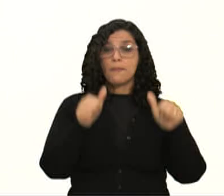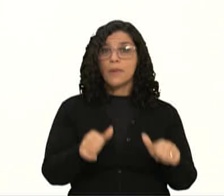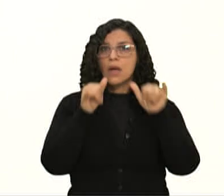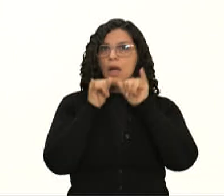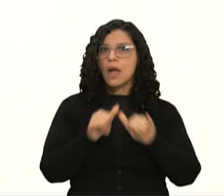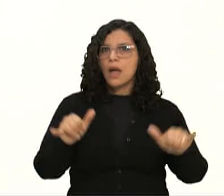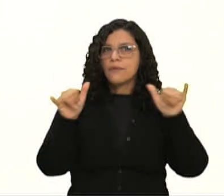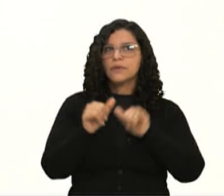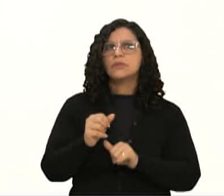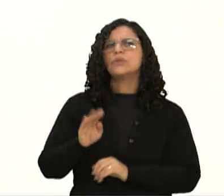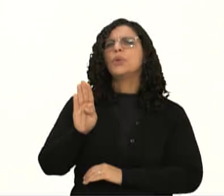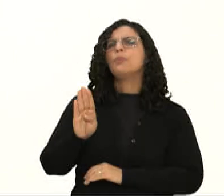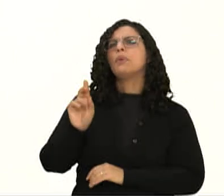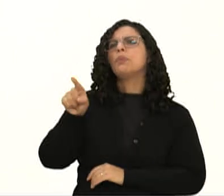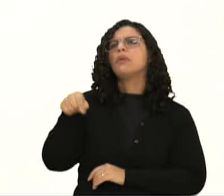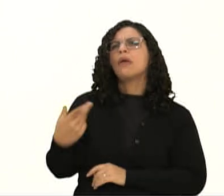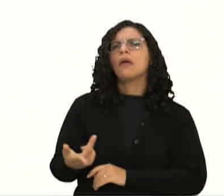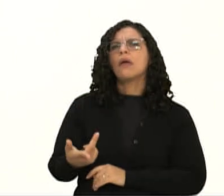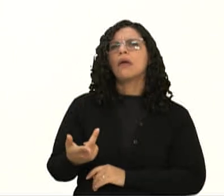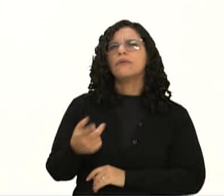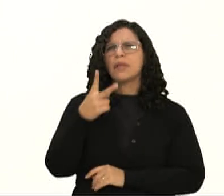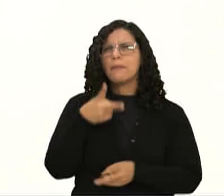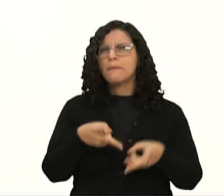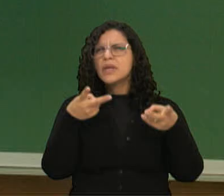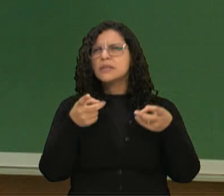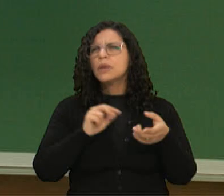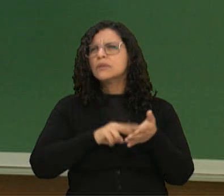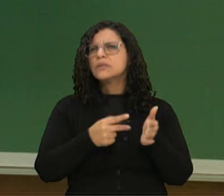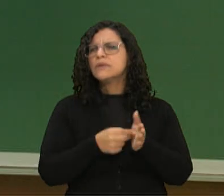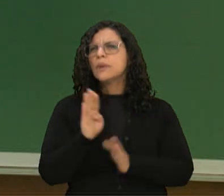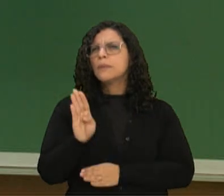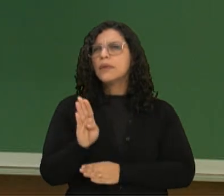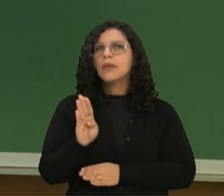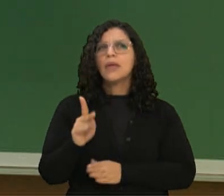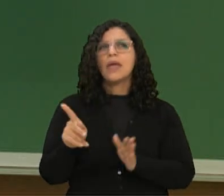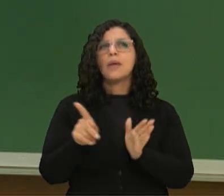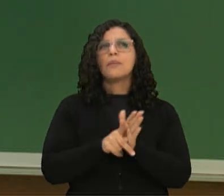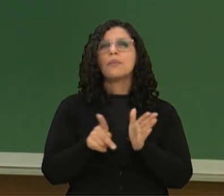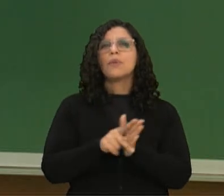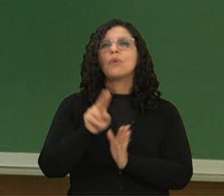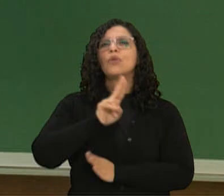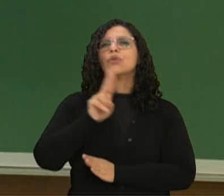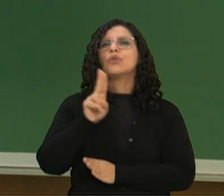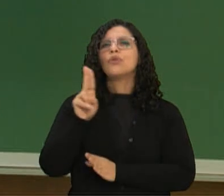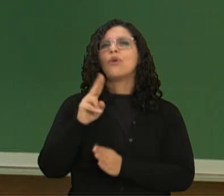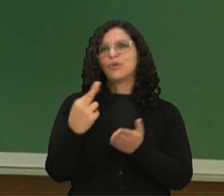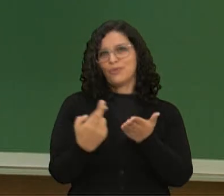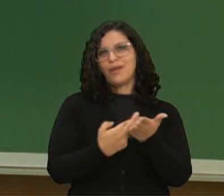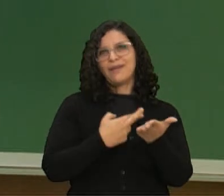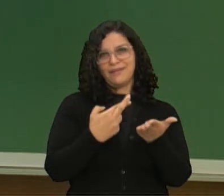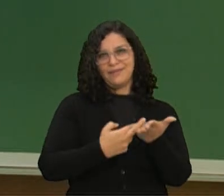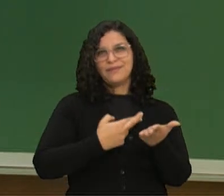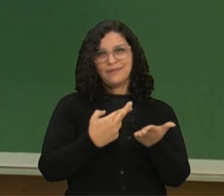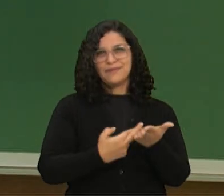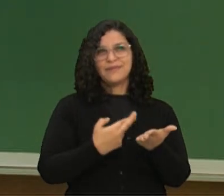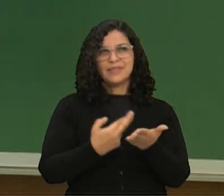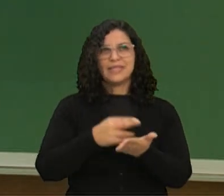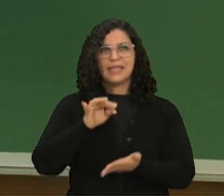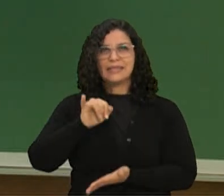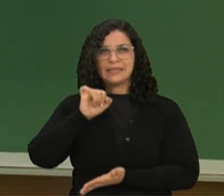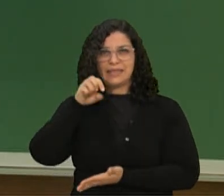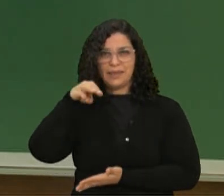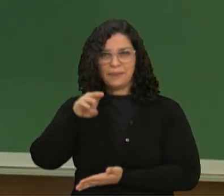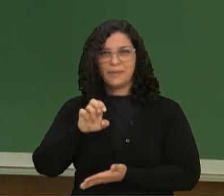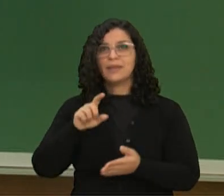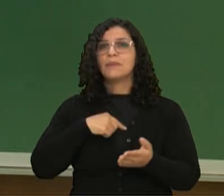campeão. E na figura B, o que, que nós temos? Vocês conseguiram identificar? Aqui a gente tem o nome de uma revista, né? Time.